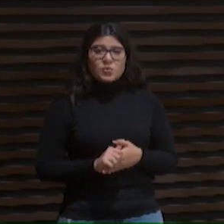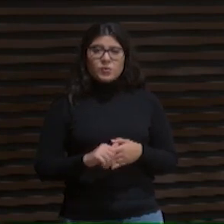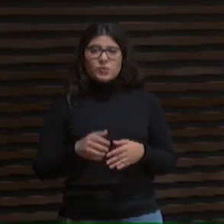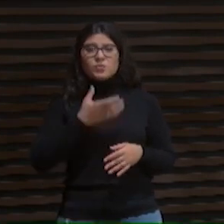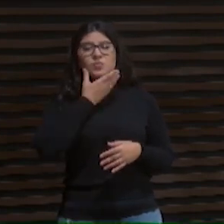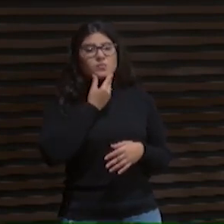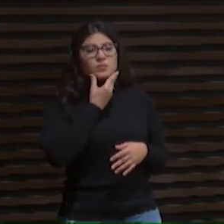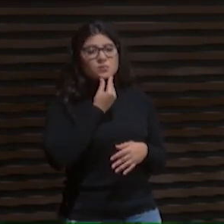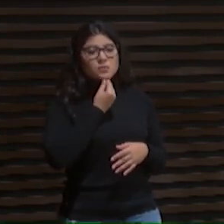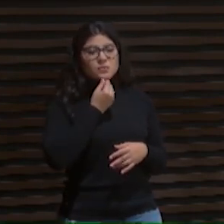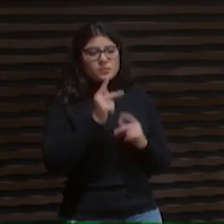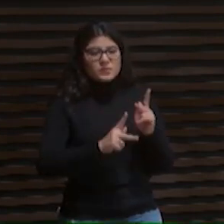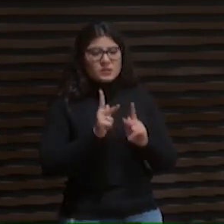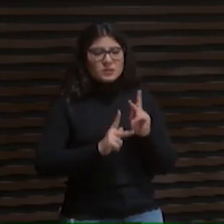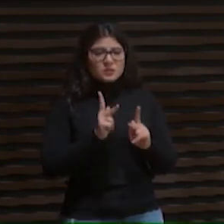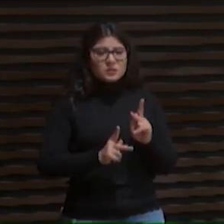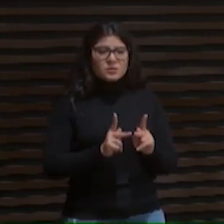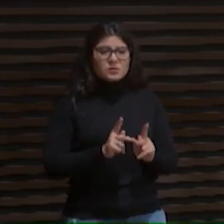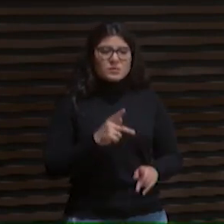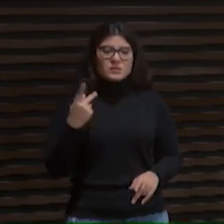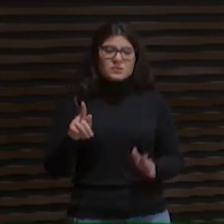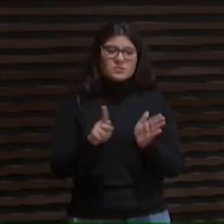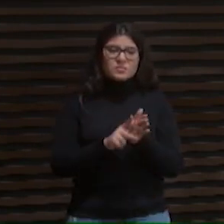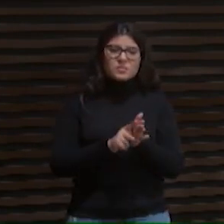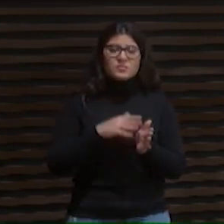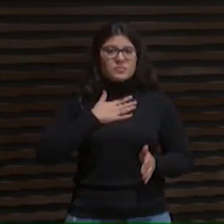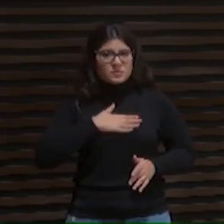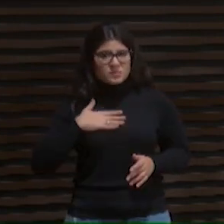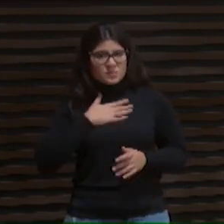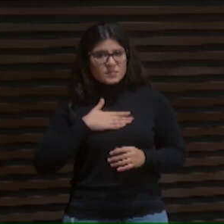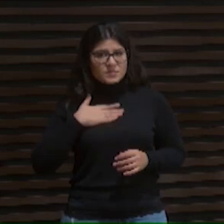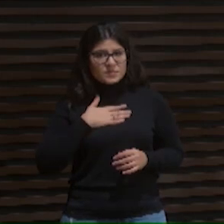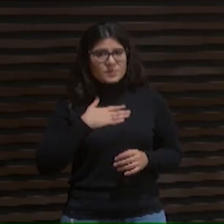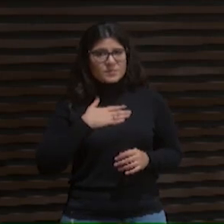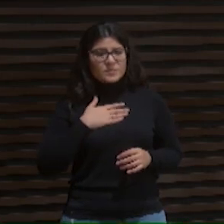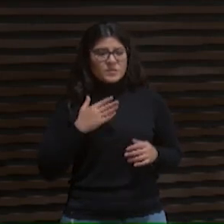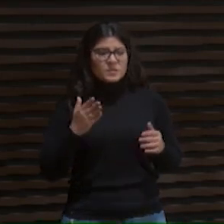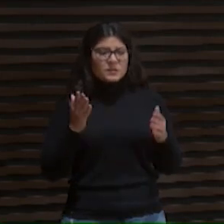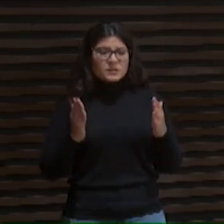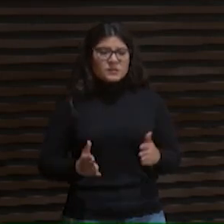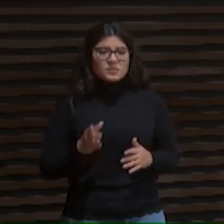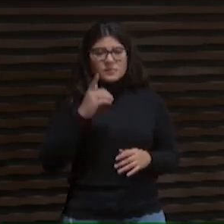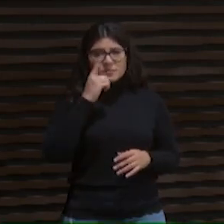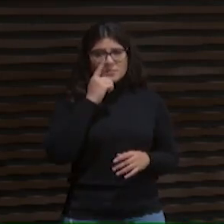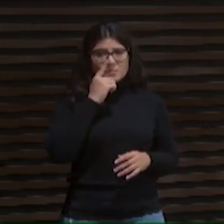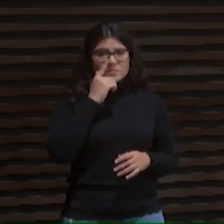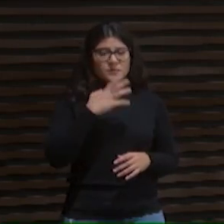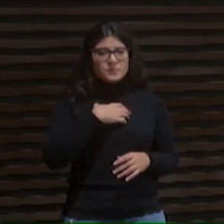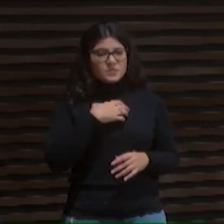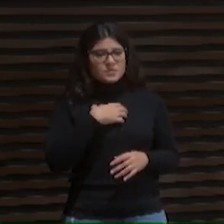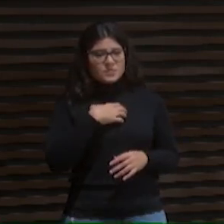Os hedonistas, como escola filosófica, já tinham o sentido de que